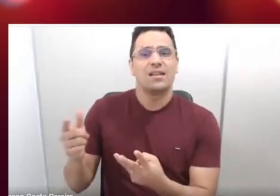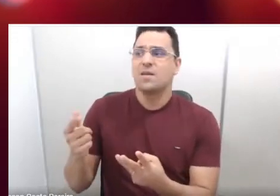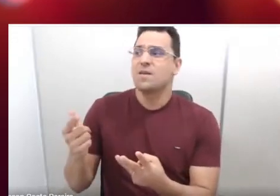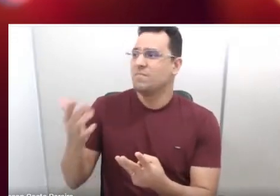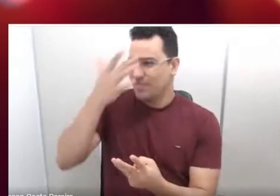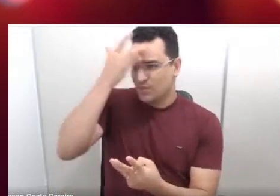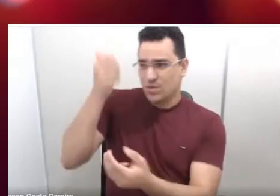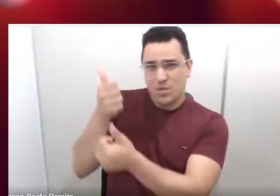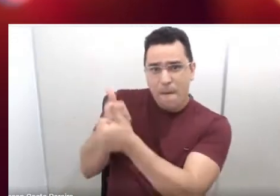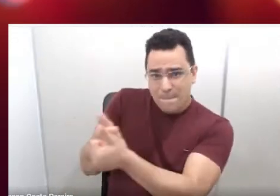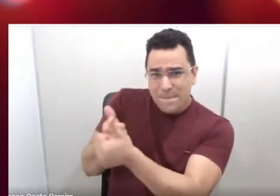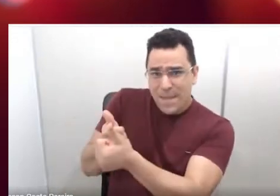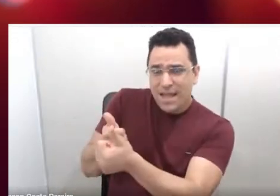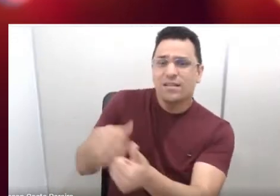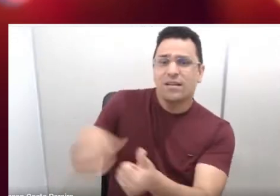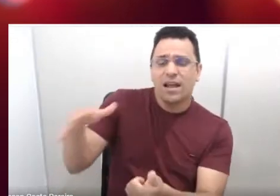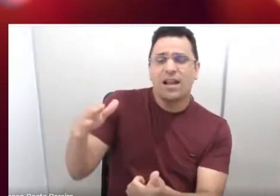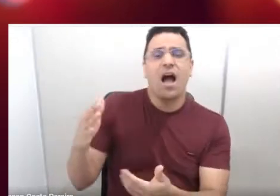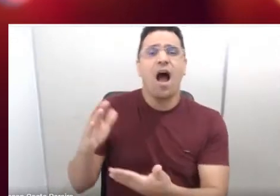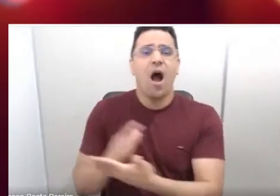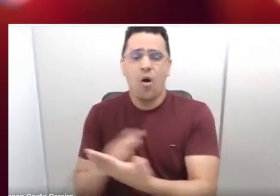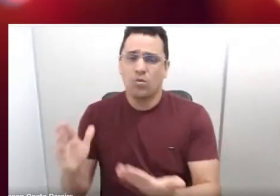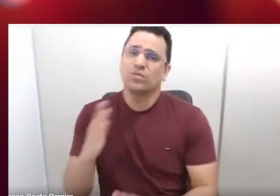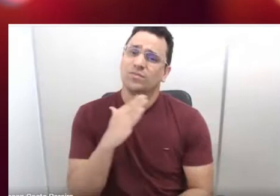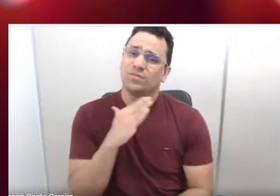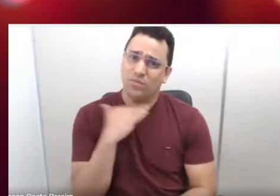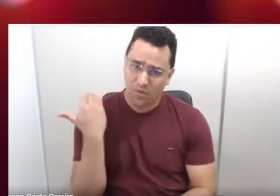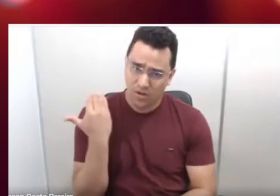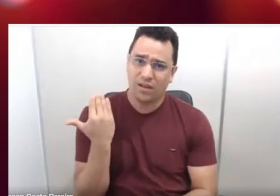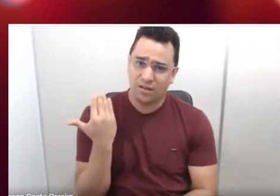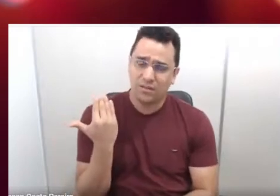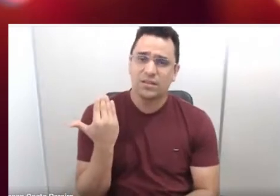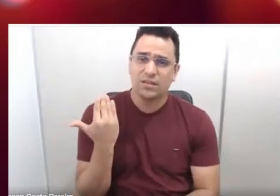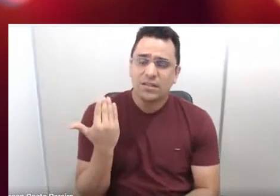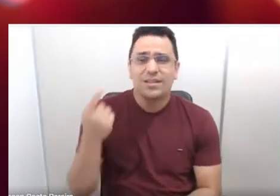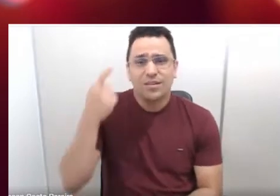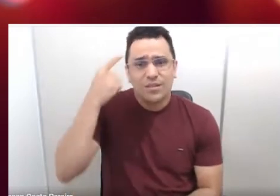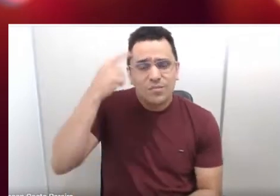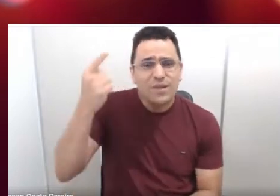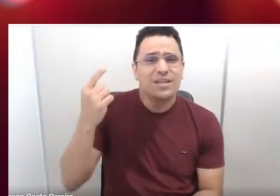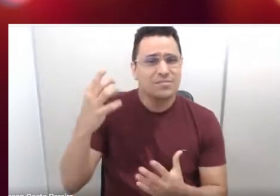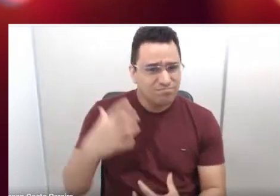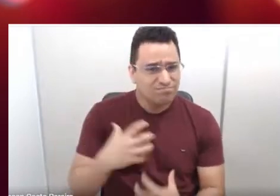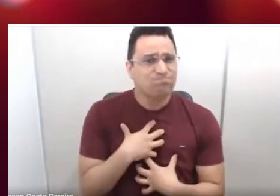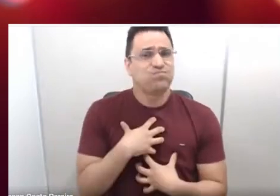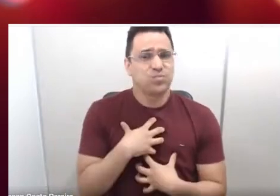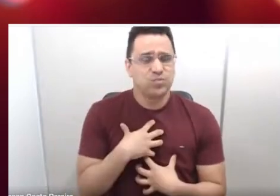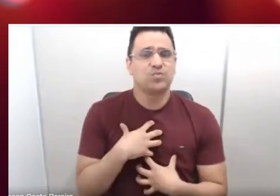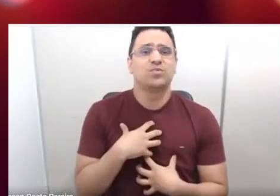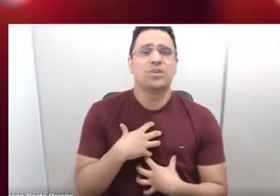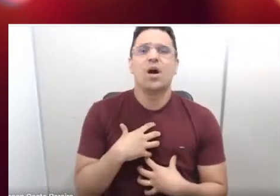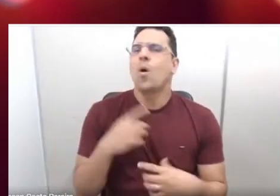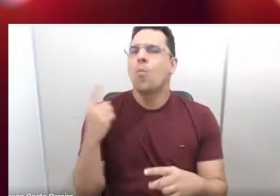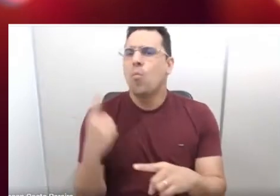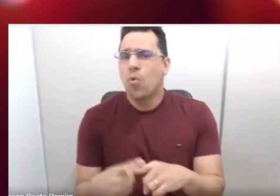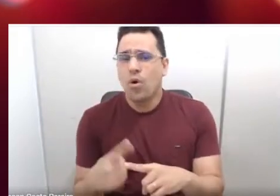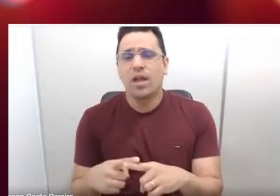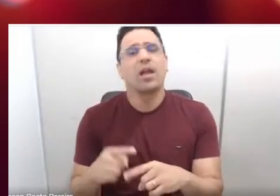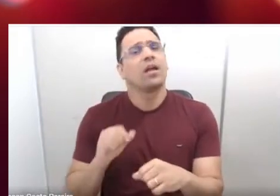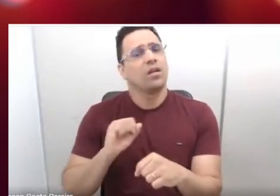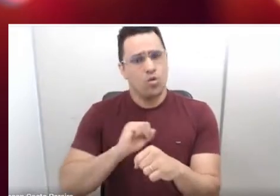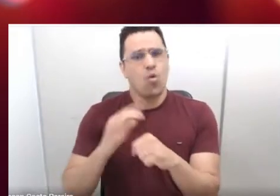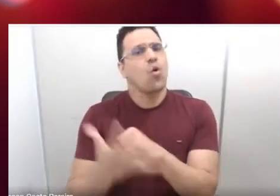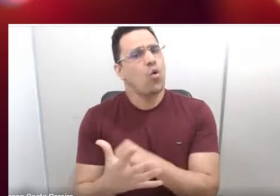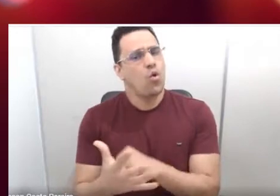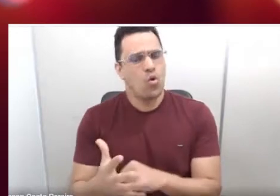próximas a gente, acabaram falecendo da própria comunidade acadêmica, né, vítimas de Covid. Então, acho que